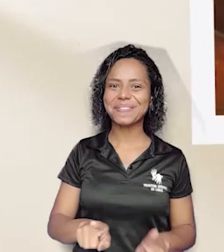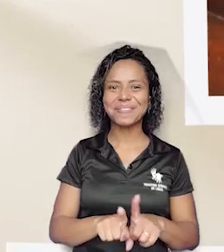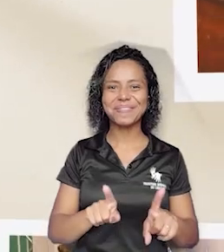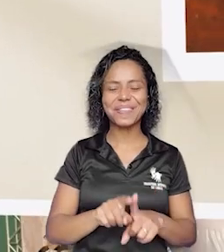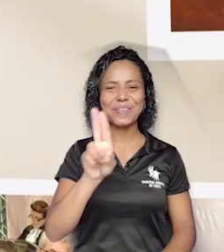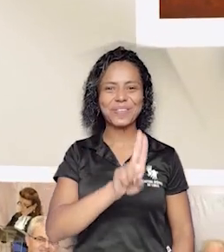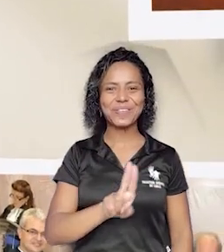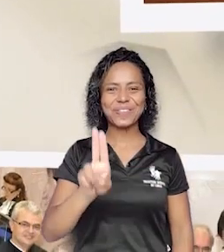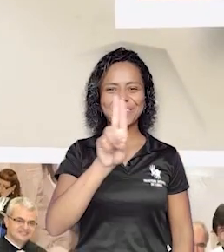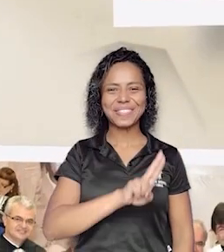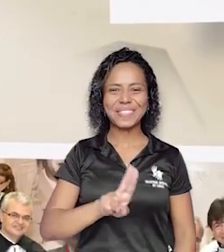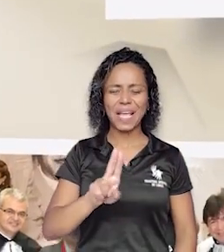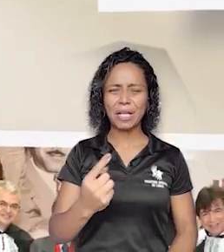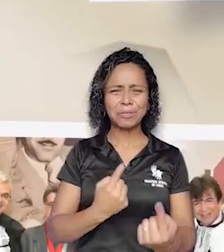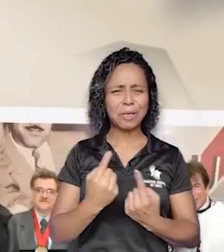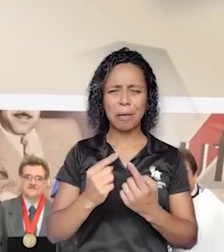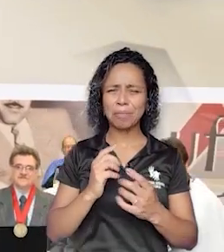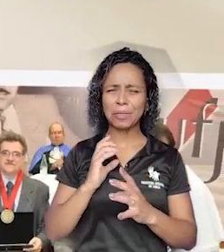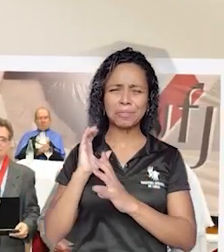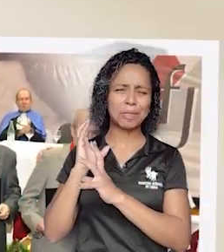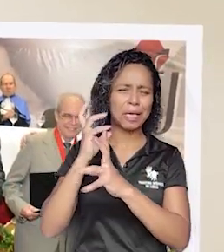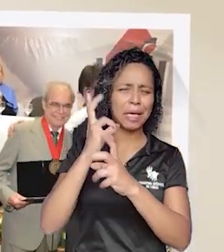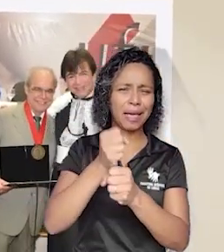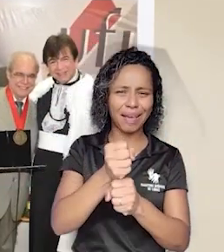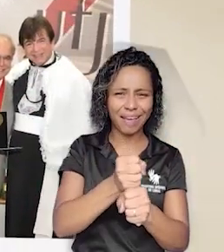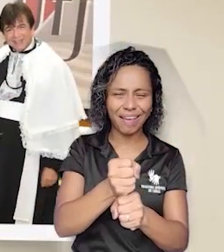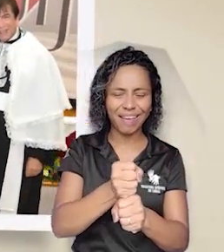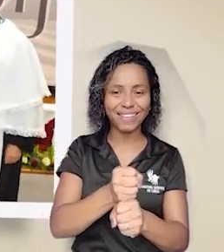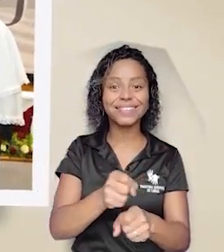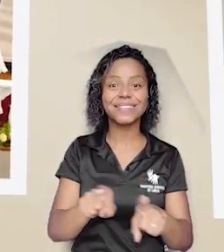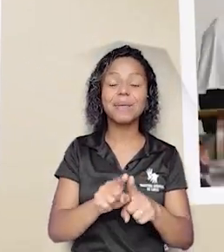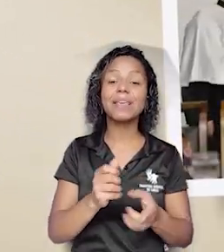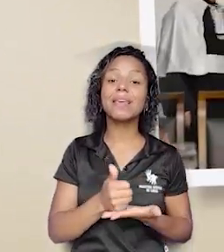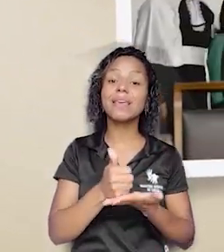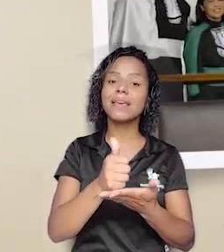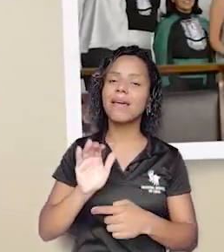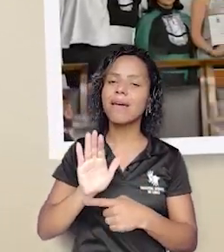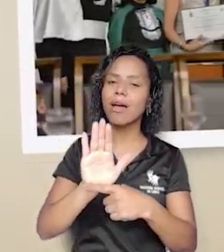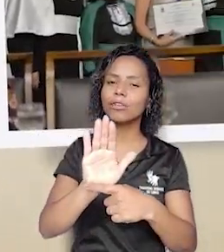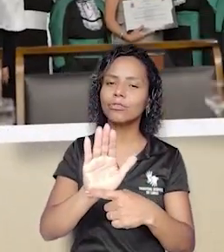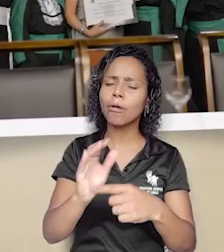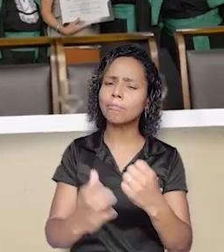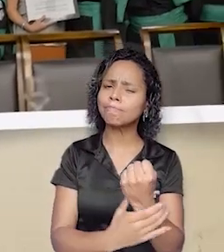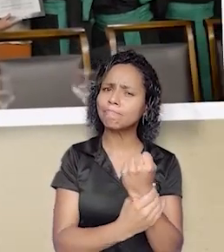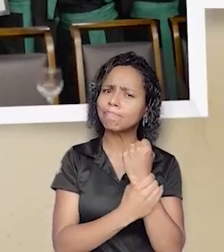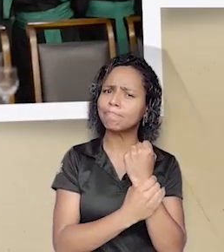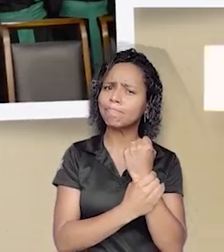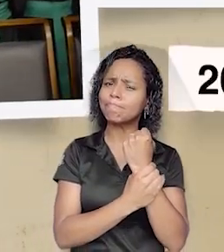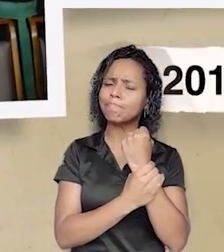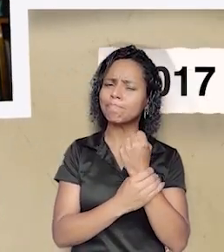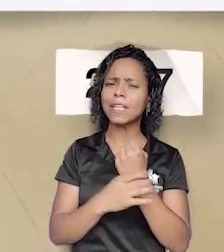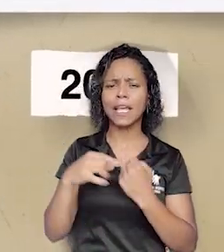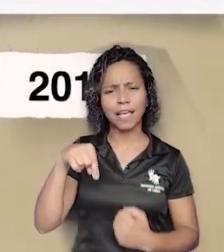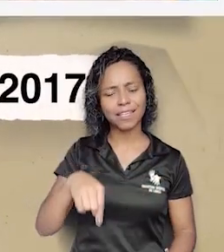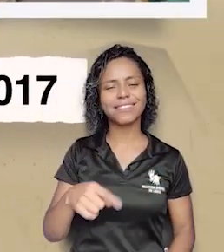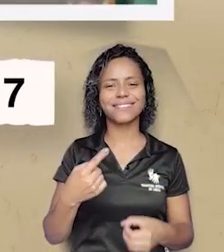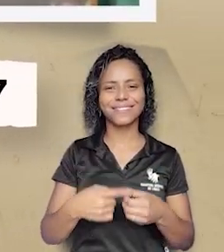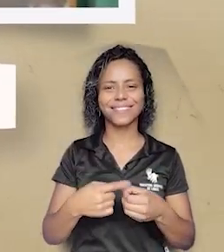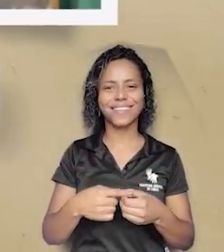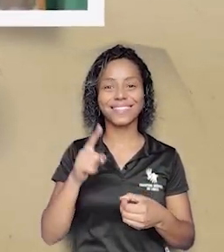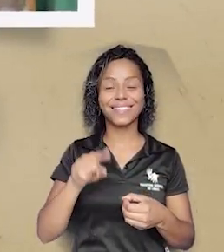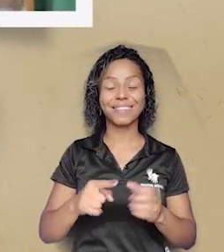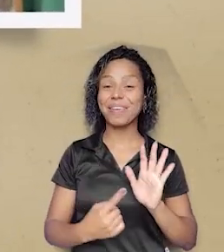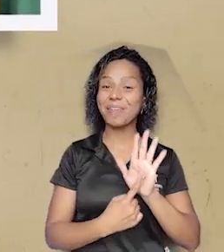Fora e contribuíram para sua consolidação, algo que demonstra a relevância de uma universidade pública, gratuita e de